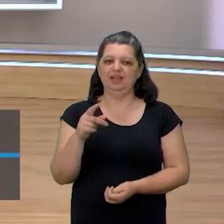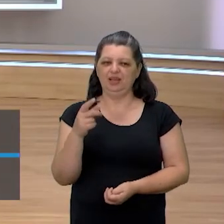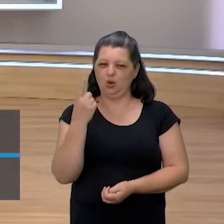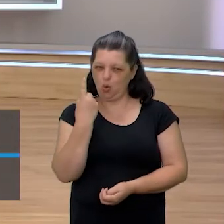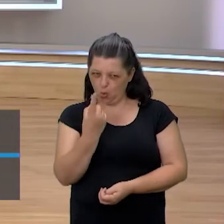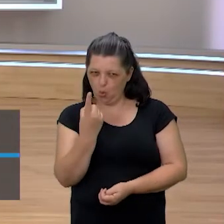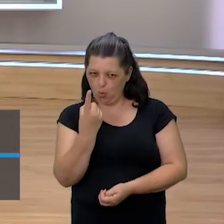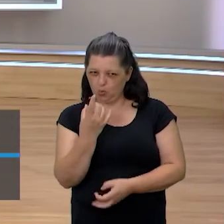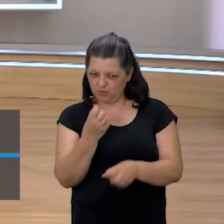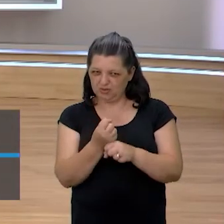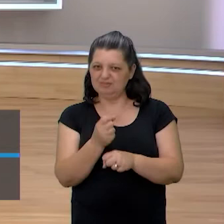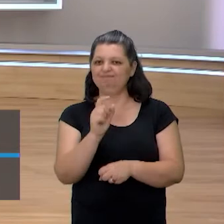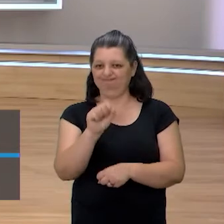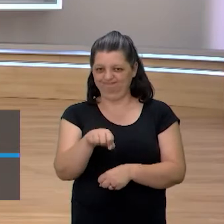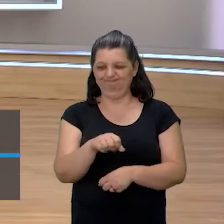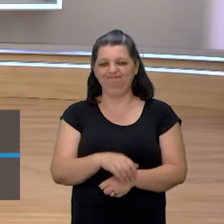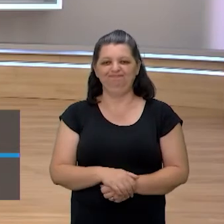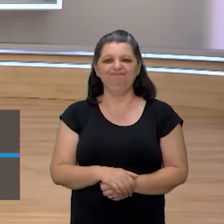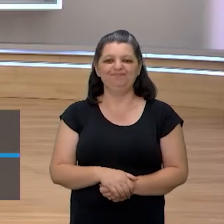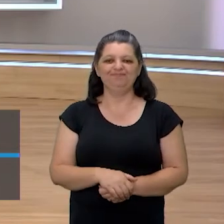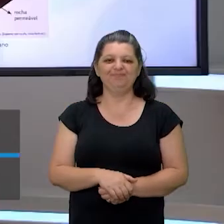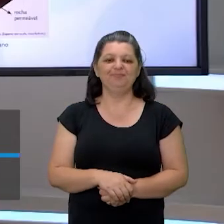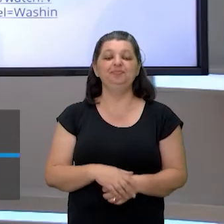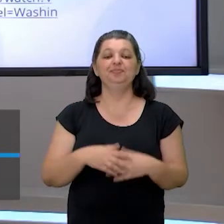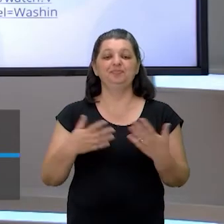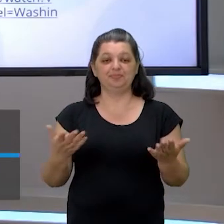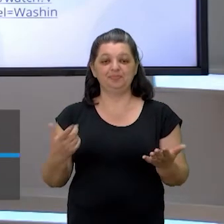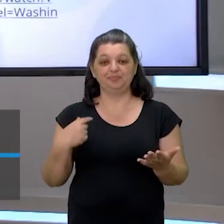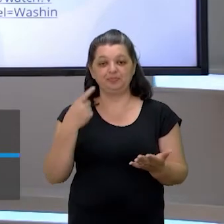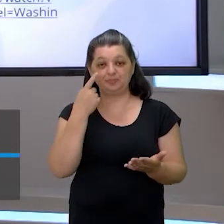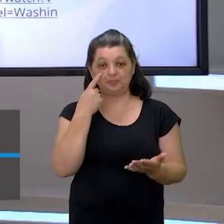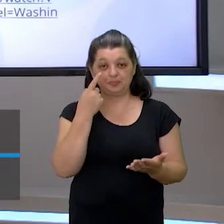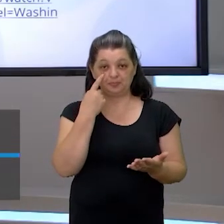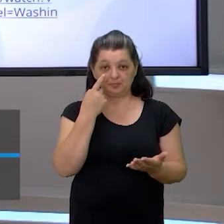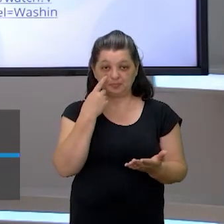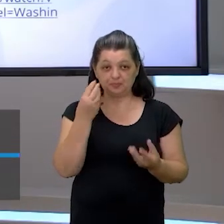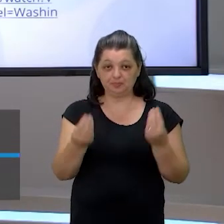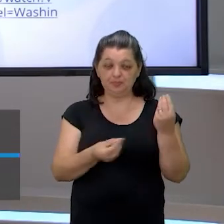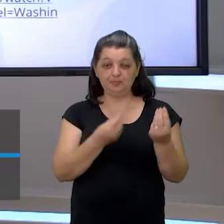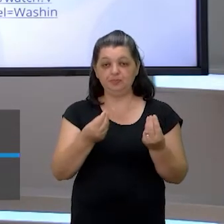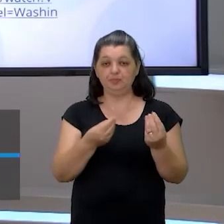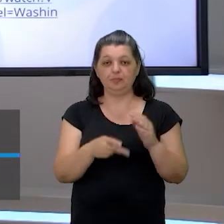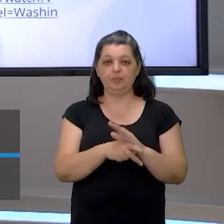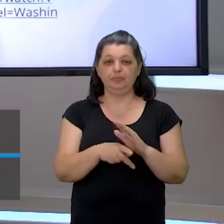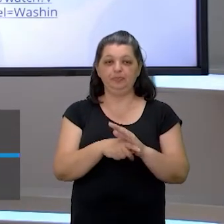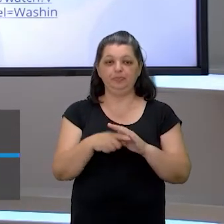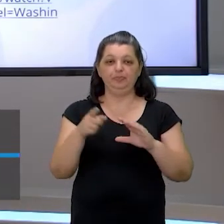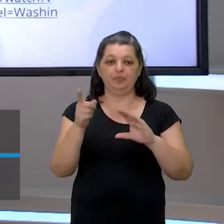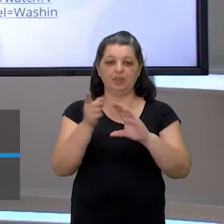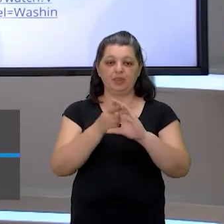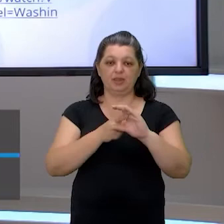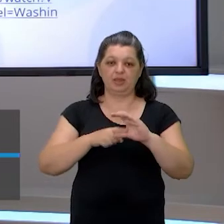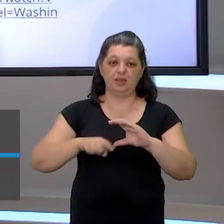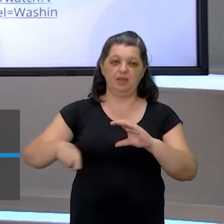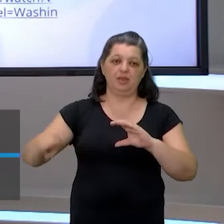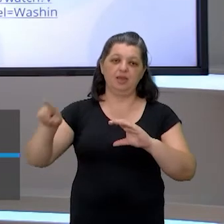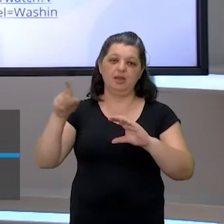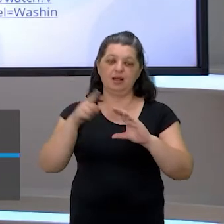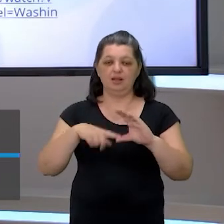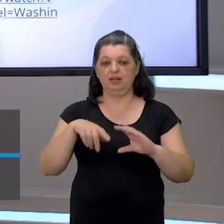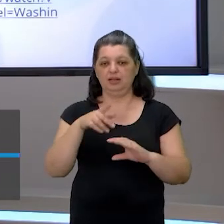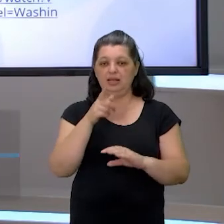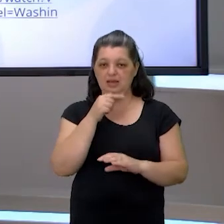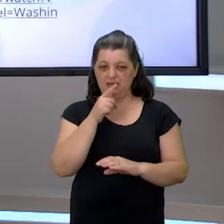pontinho, ganhar ponto. E aí, olha só, gente, né? Quando a gente fala, então, no ciclo da água, o Giba já levantou